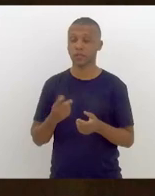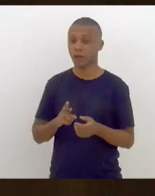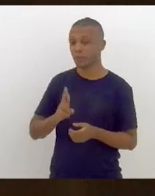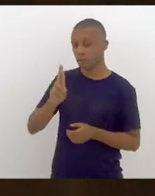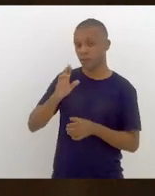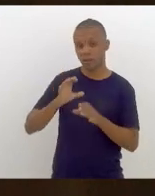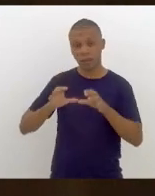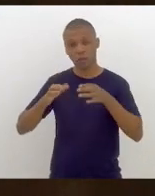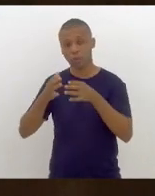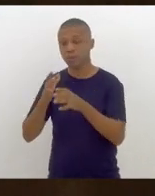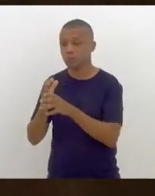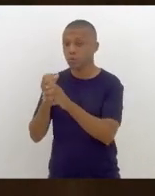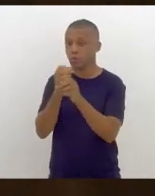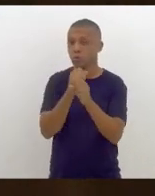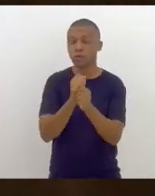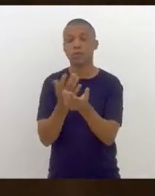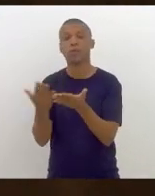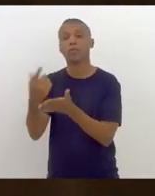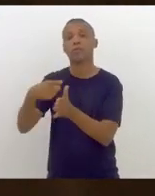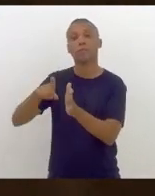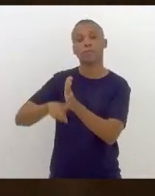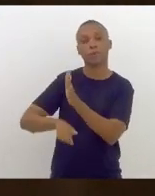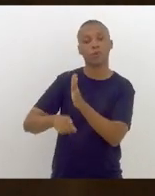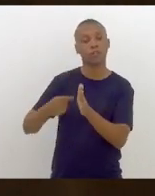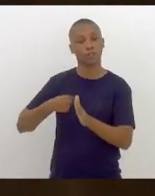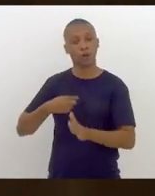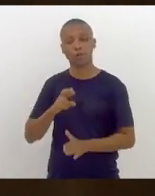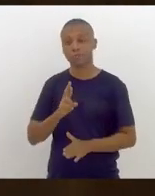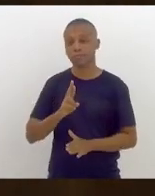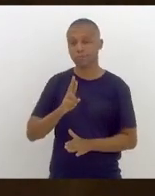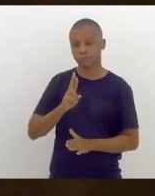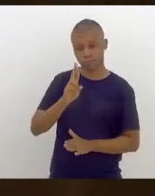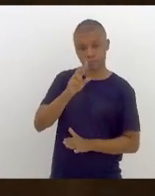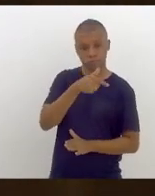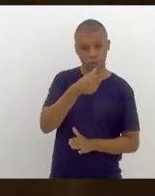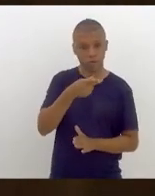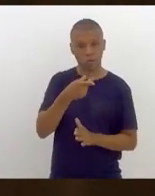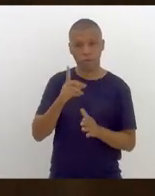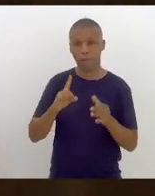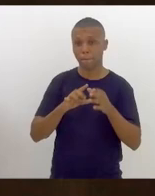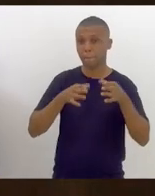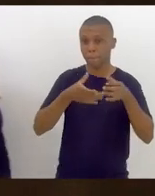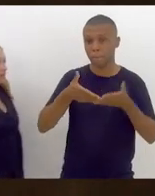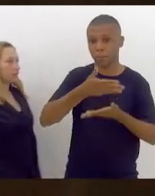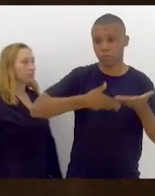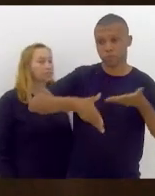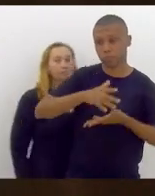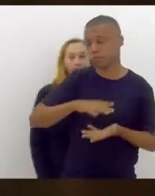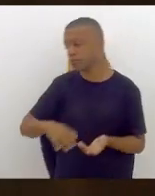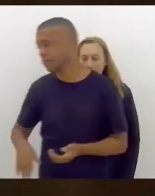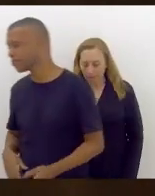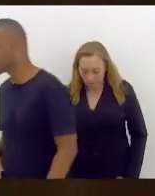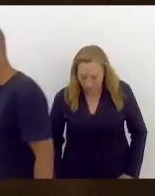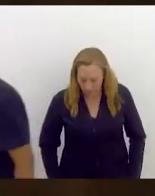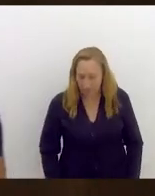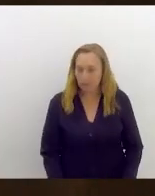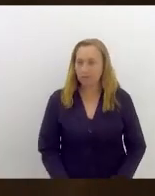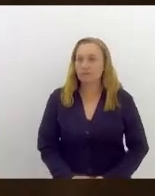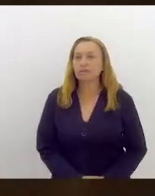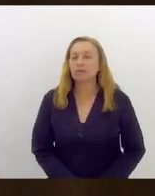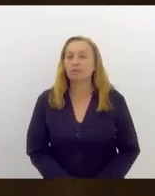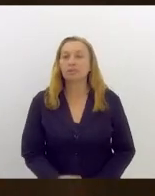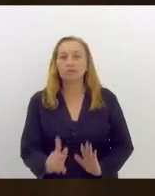tributação que eu participei projeto de mérito inegável